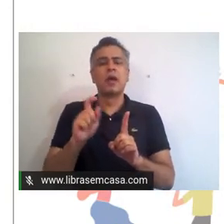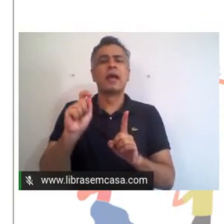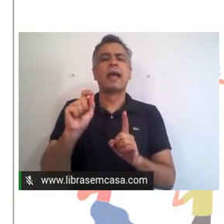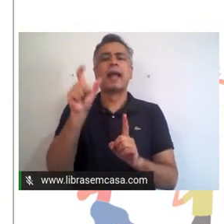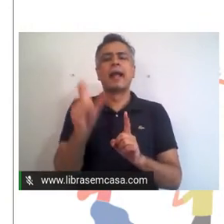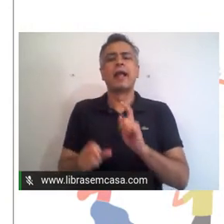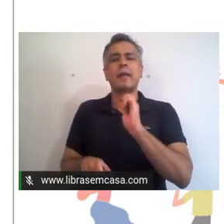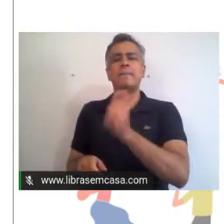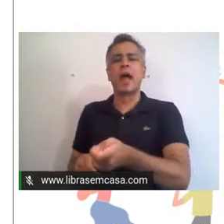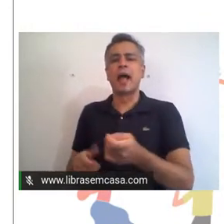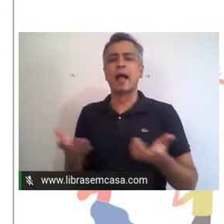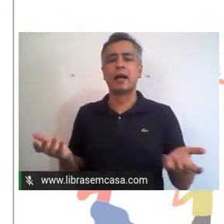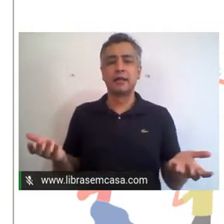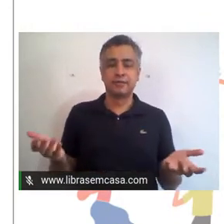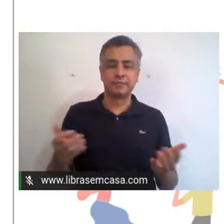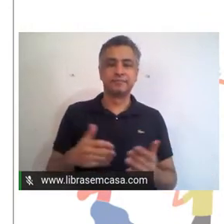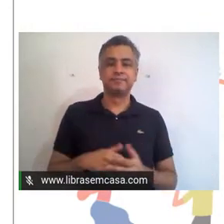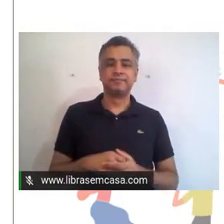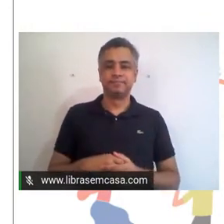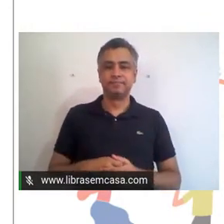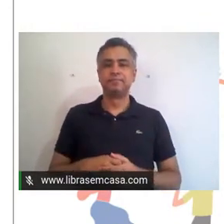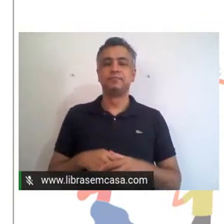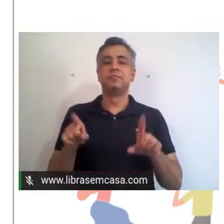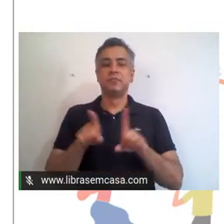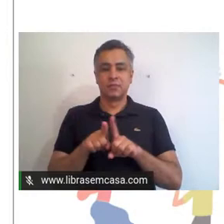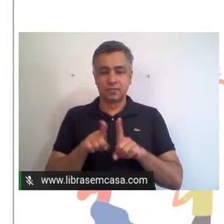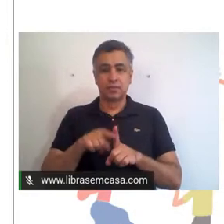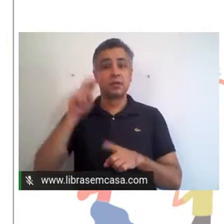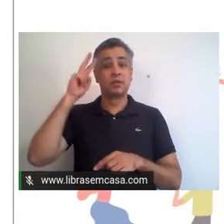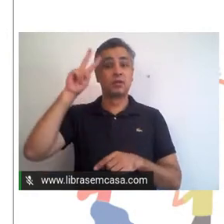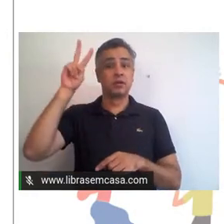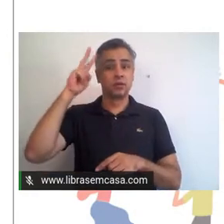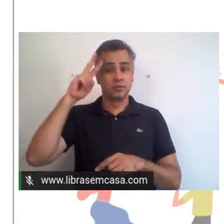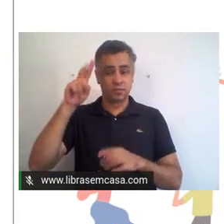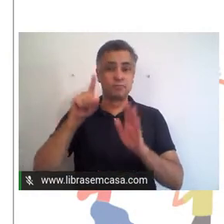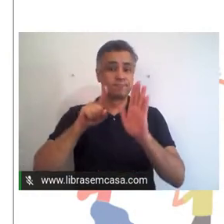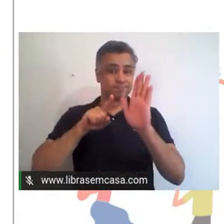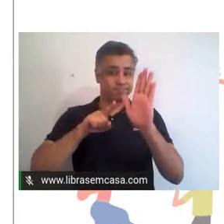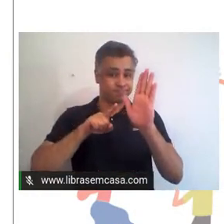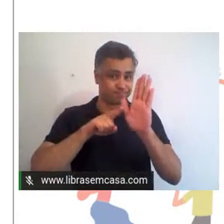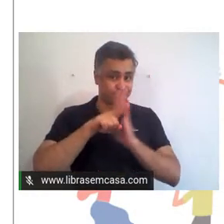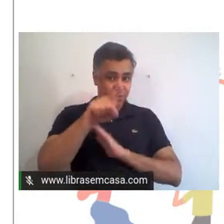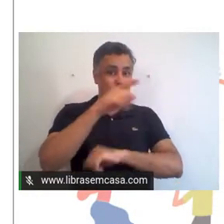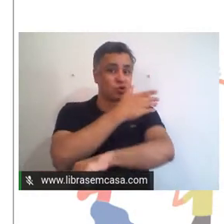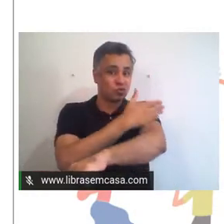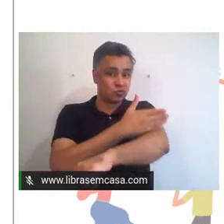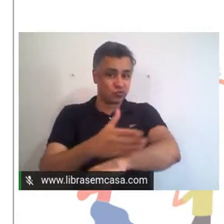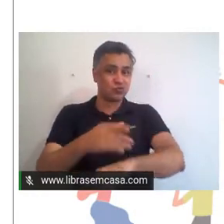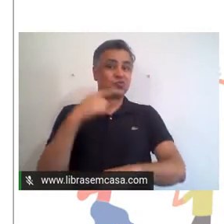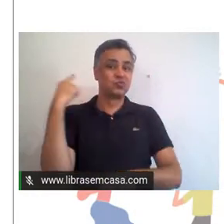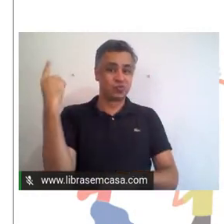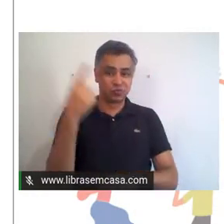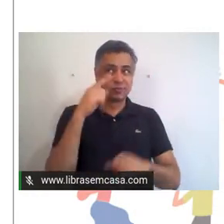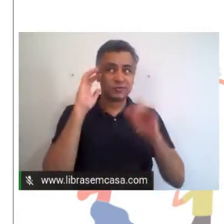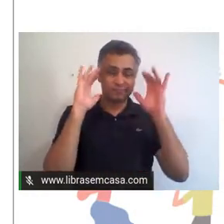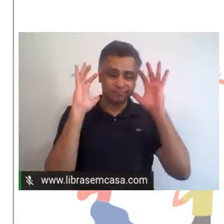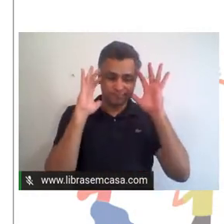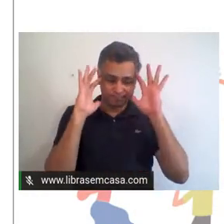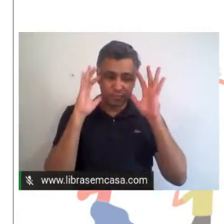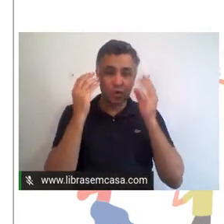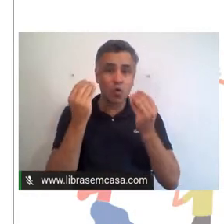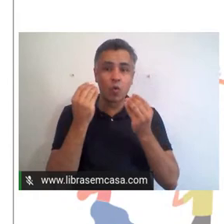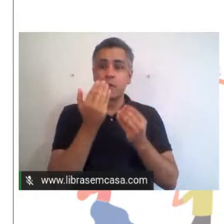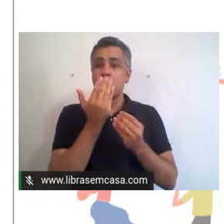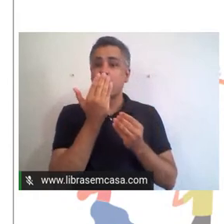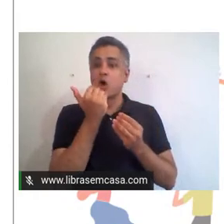outro lado, é importante também lembrar algumas perguntas que são clássicas, né? Que não há outro caminho para alimentar o mundo que